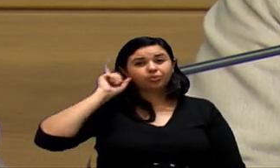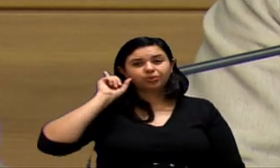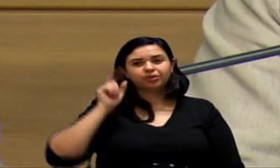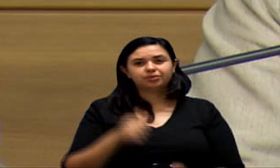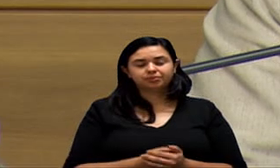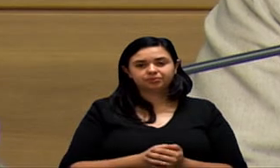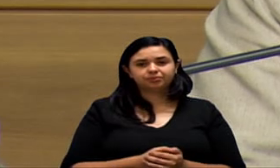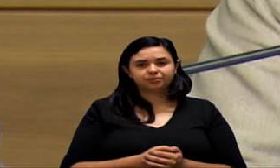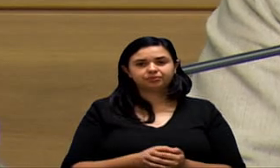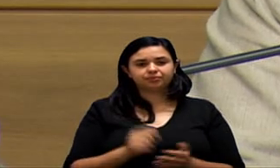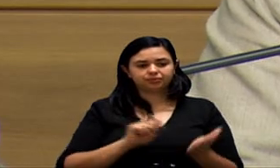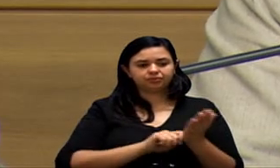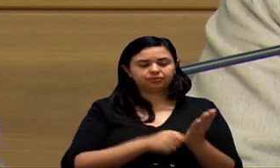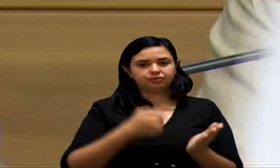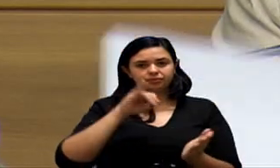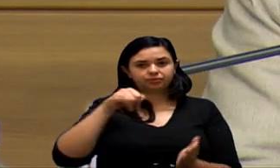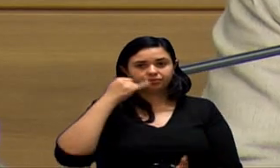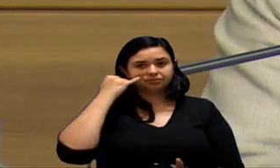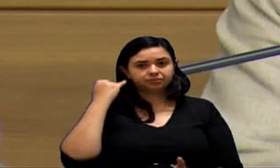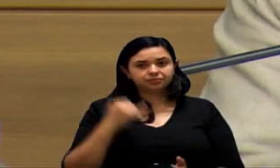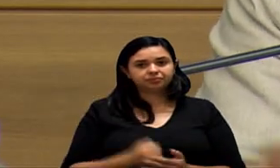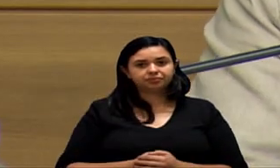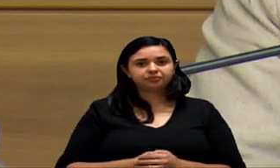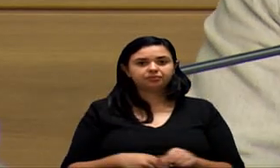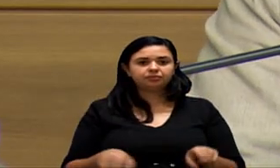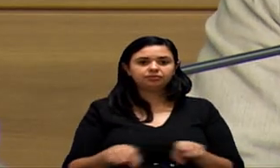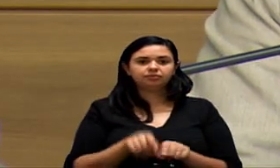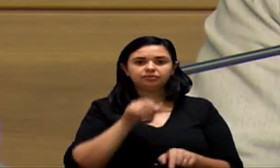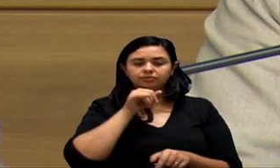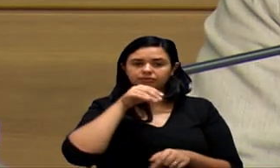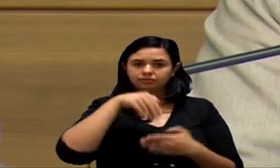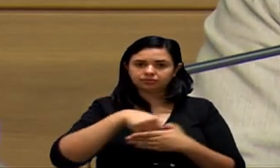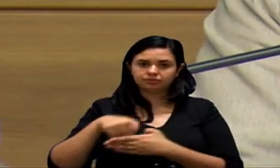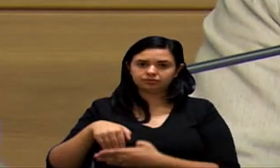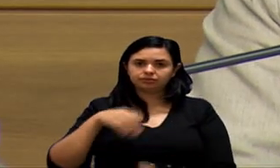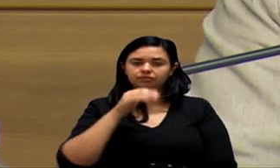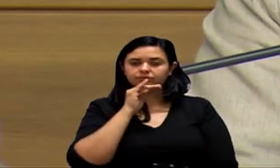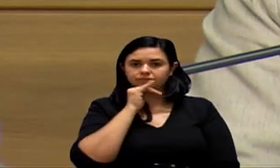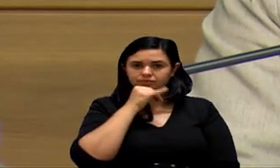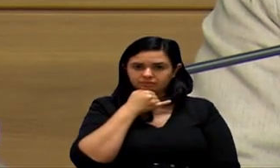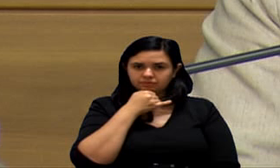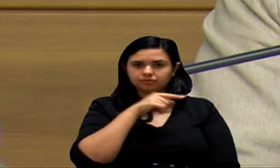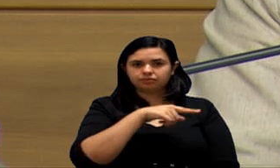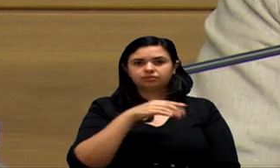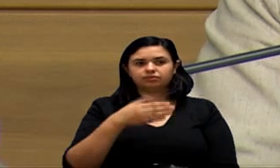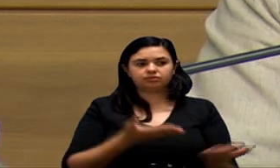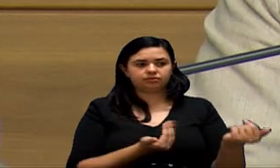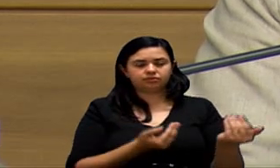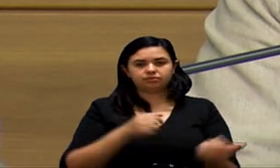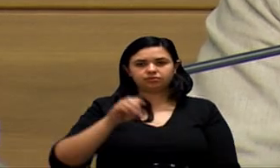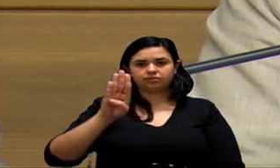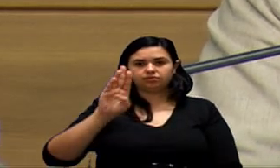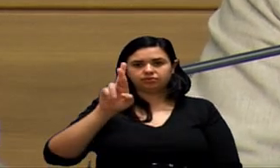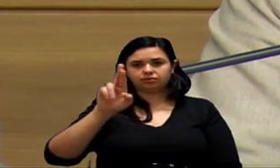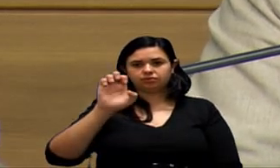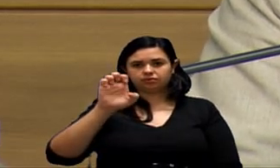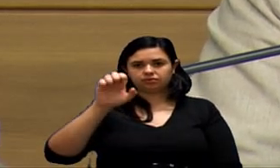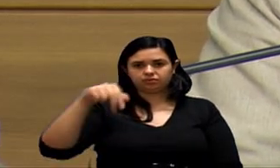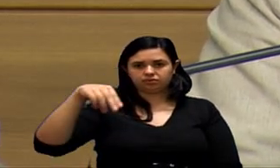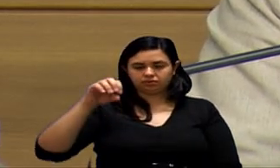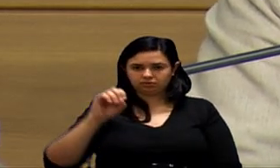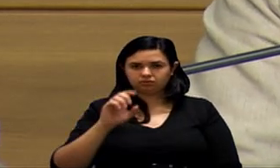pelo vereador João Donizete. Voto de profundo pesar pelo falecimento do jovem Breno de Oliveira Serafim, ocorrido no